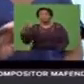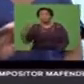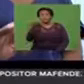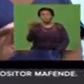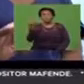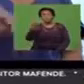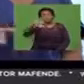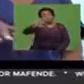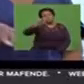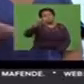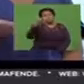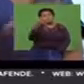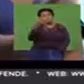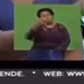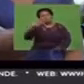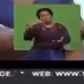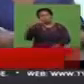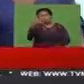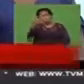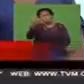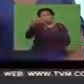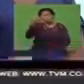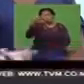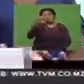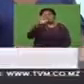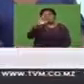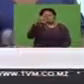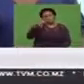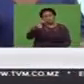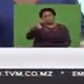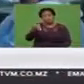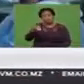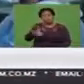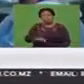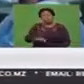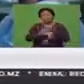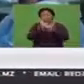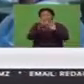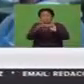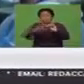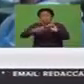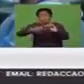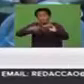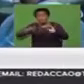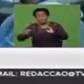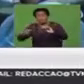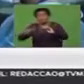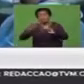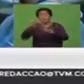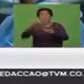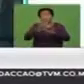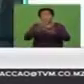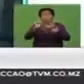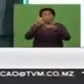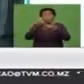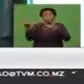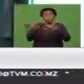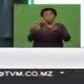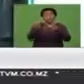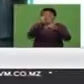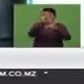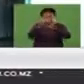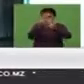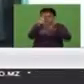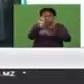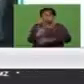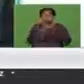4 a 5 centímetros e remove tudo o que é remover dentro da caixa torácica. É essa técnica nova que nós estamos cá para aprender. Com o uso